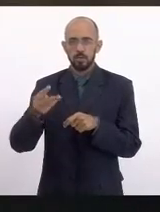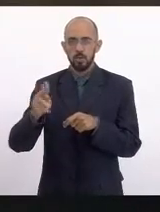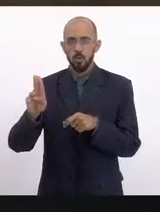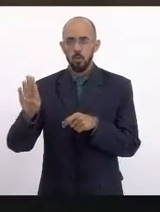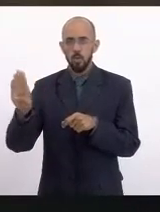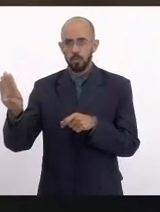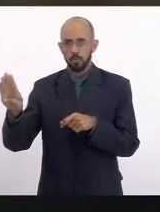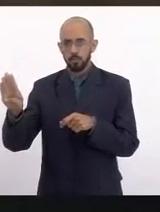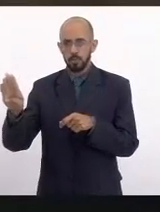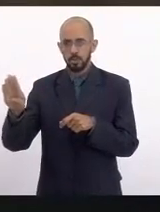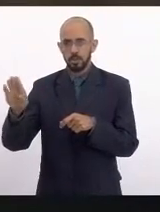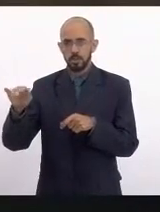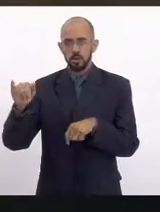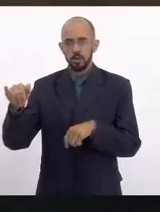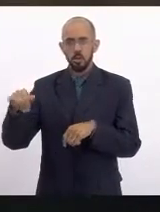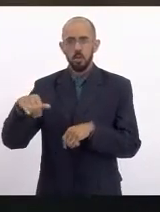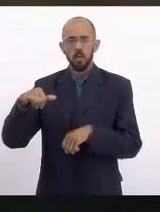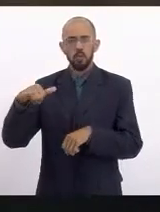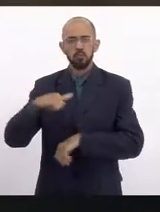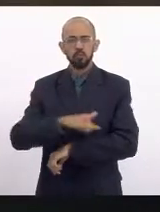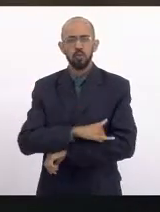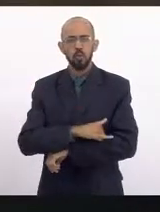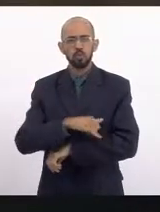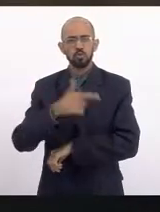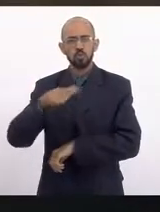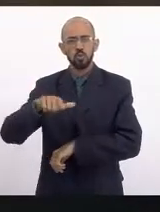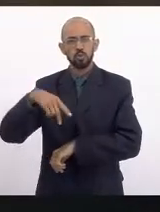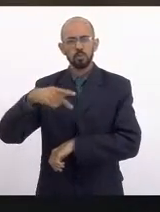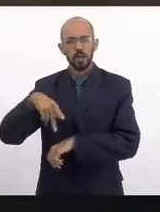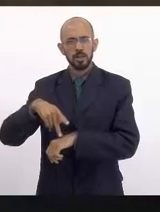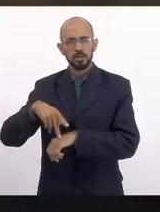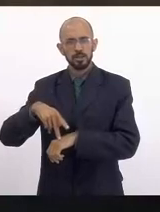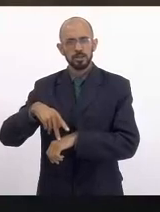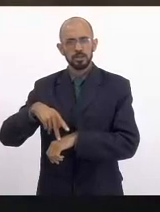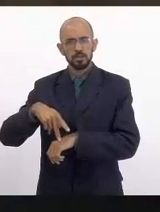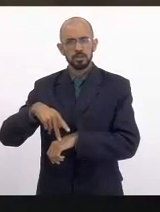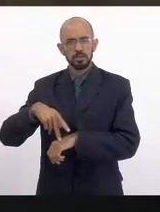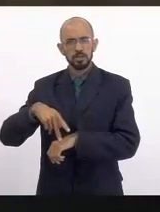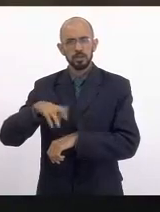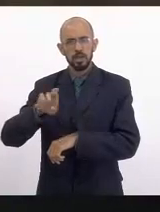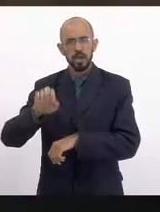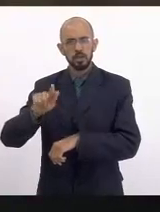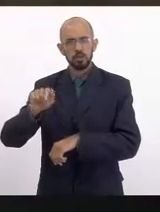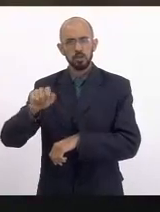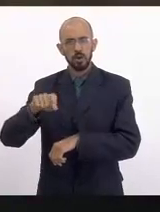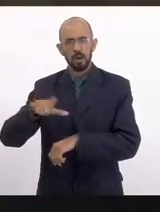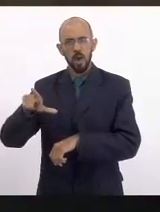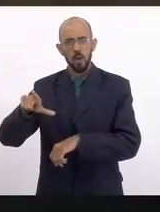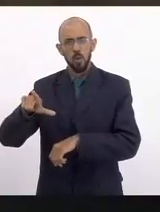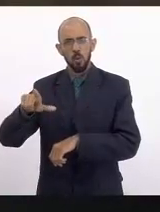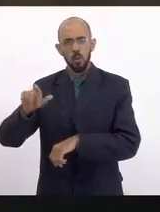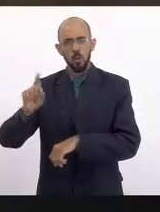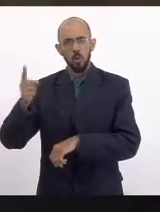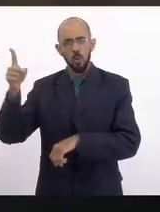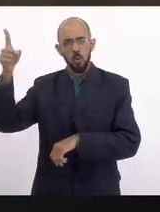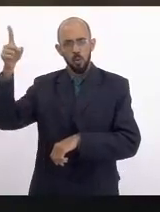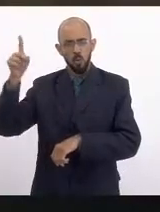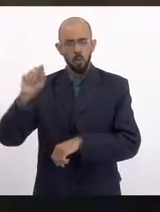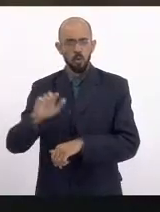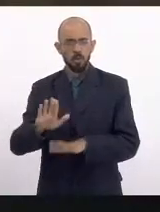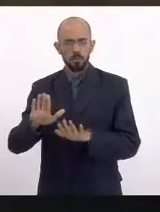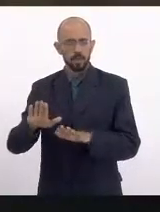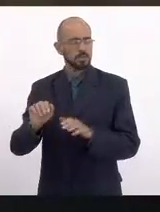aqui vai fazer voos internacionais você vai fazer voos regionais longos e nós iremos aqui vestir inclusive